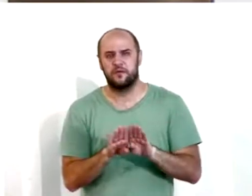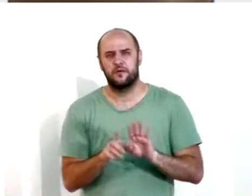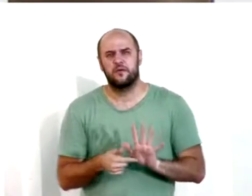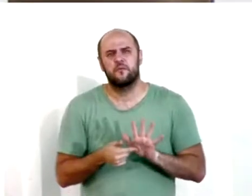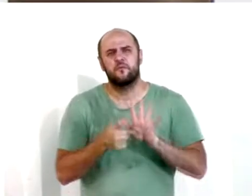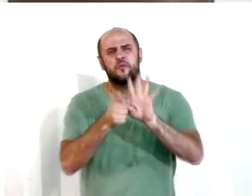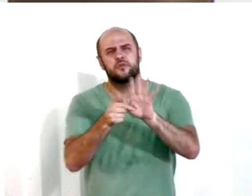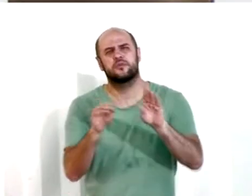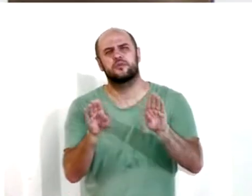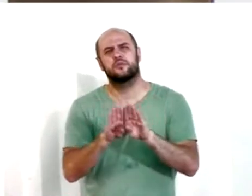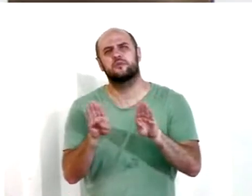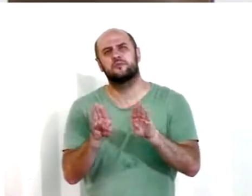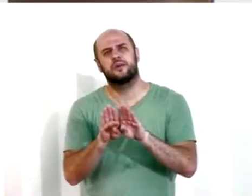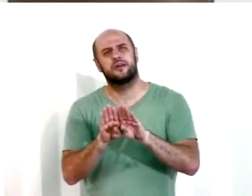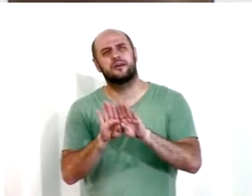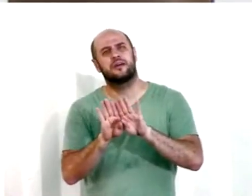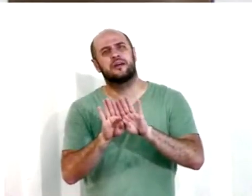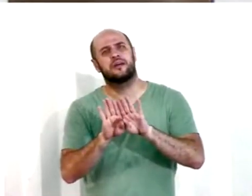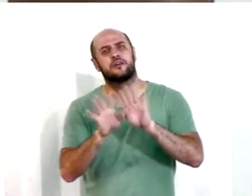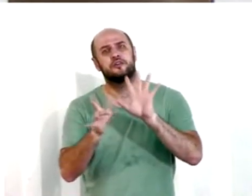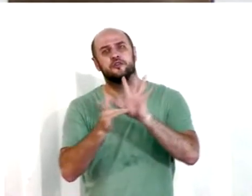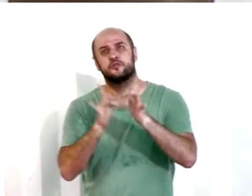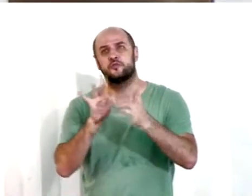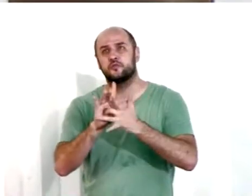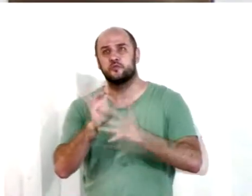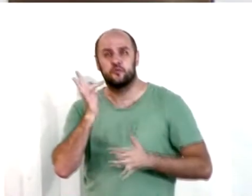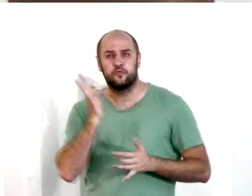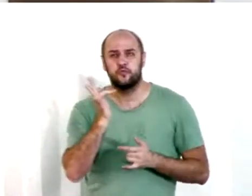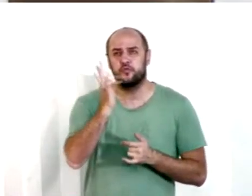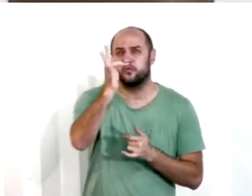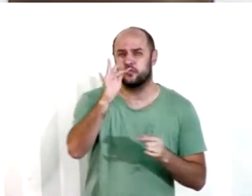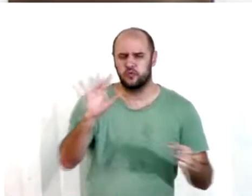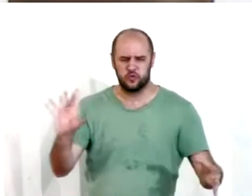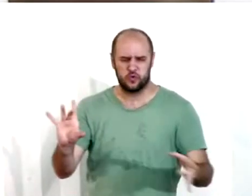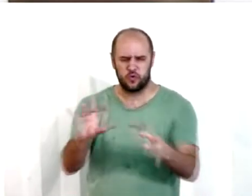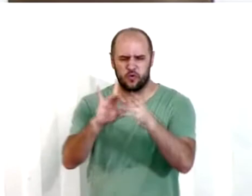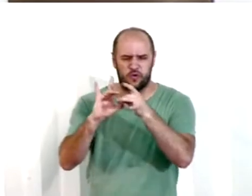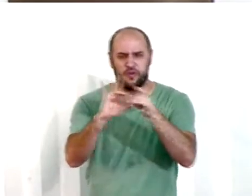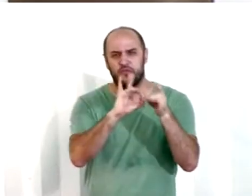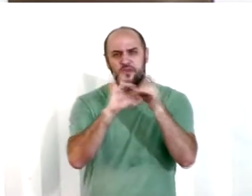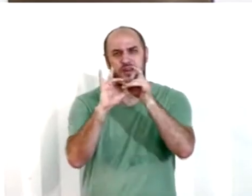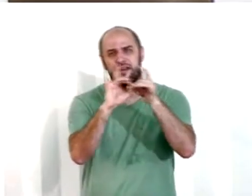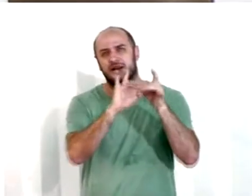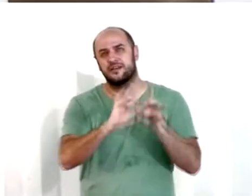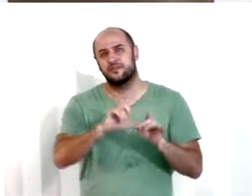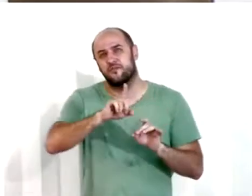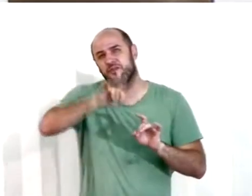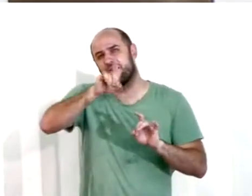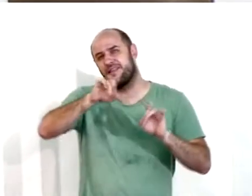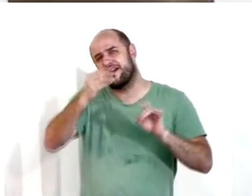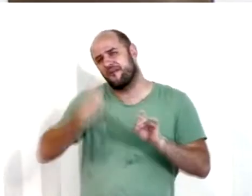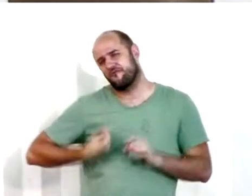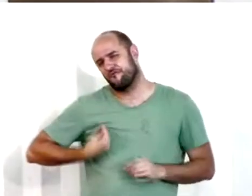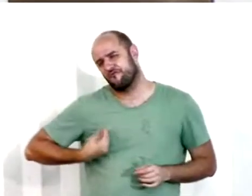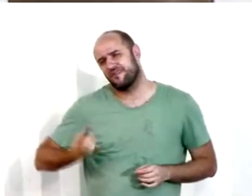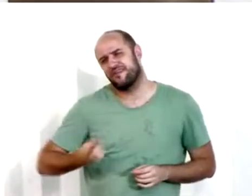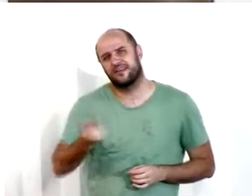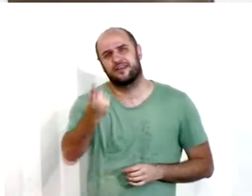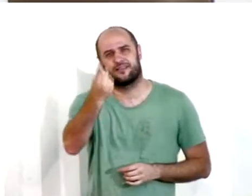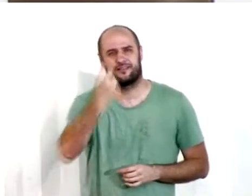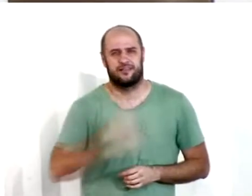essa filiação que será a unificação plena e completa na eternidade. Quando ele fala